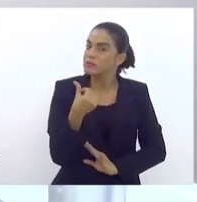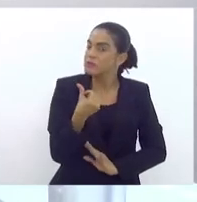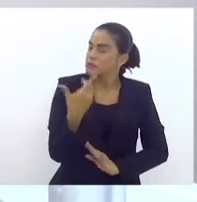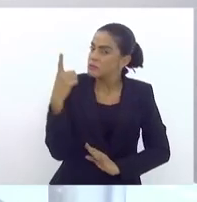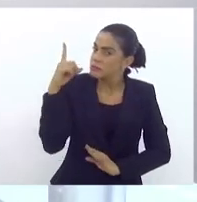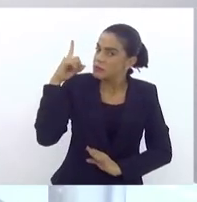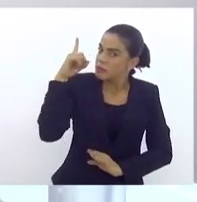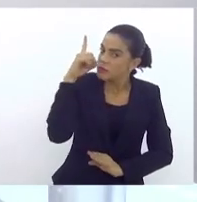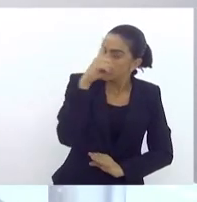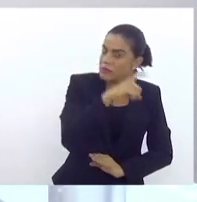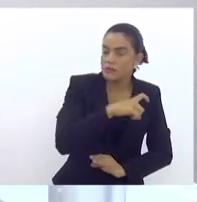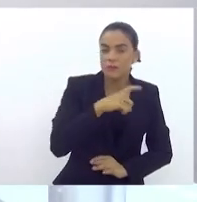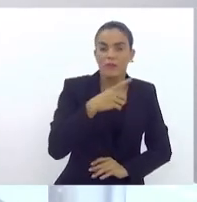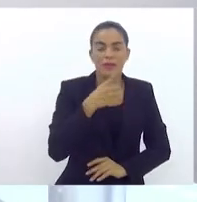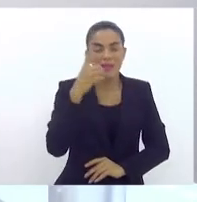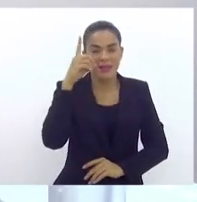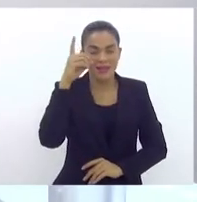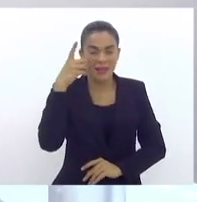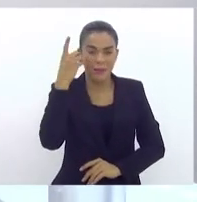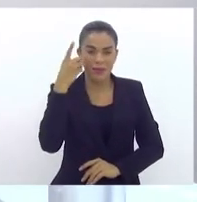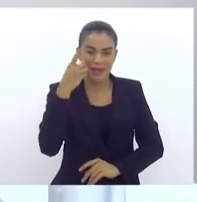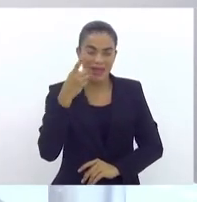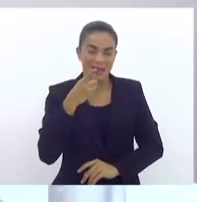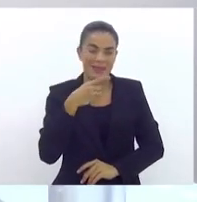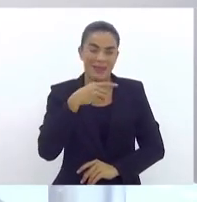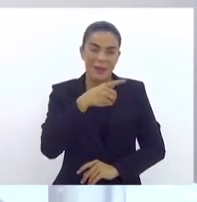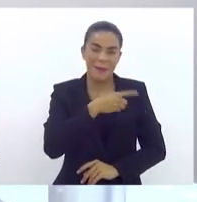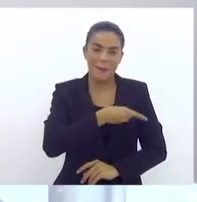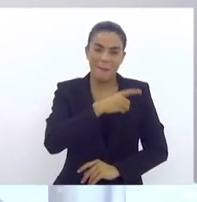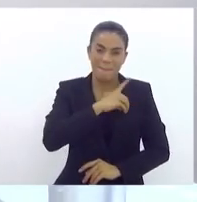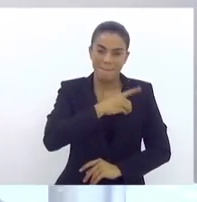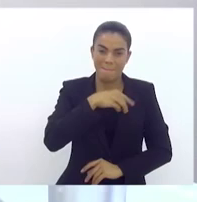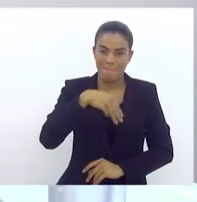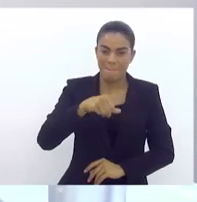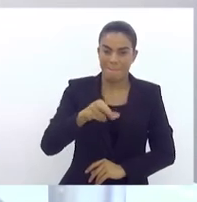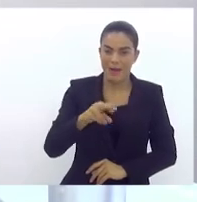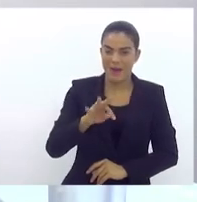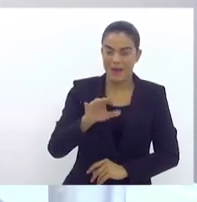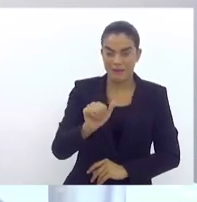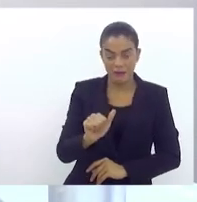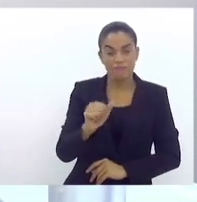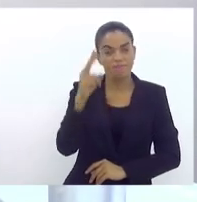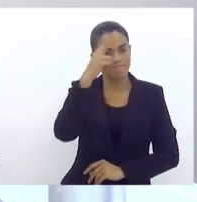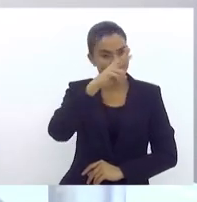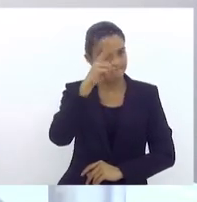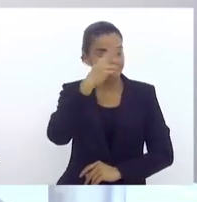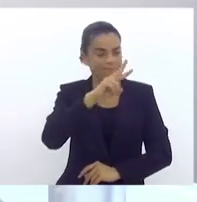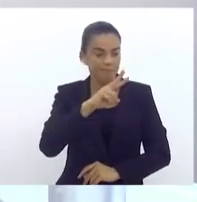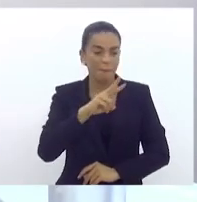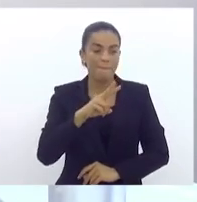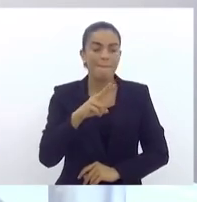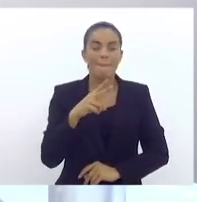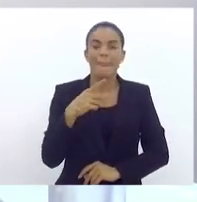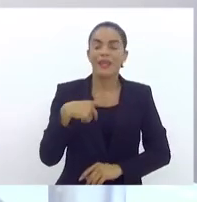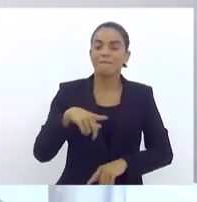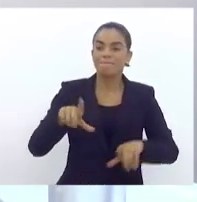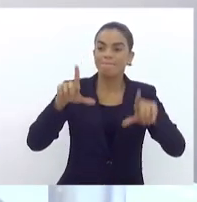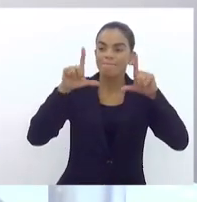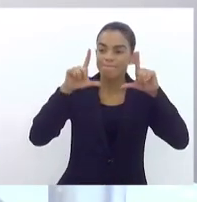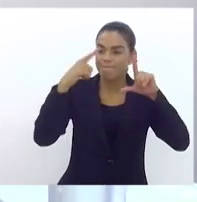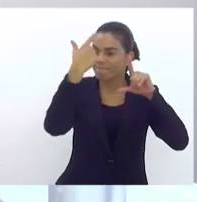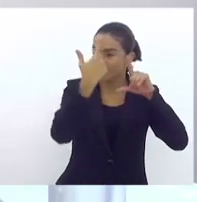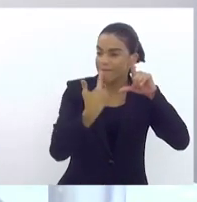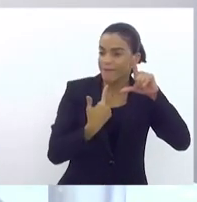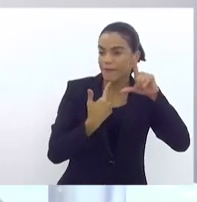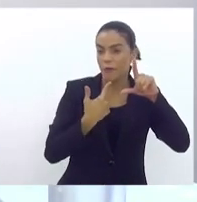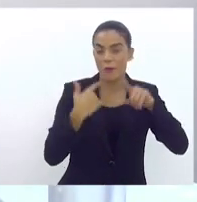a deputada Rocha lembra tivemos que fazer audiências públicas trazer é figuras importantíssimas